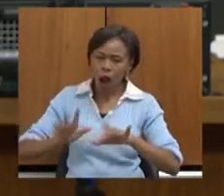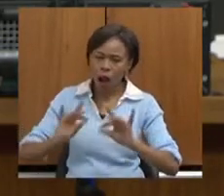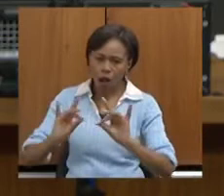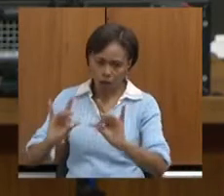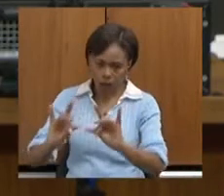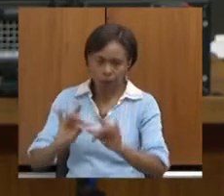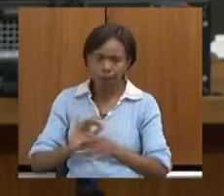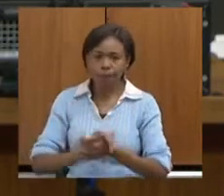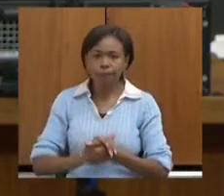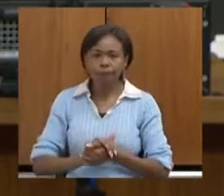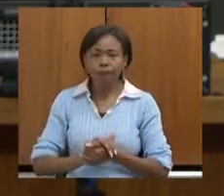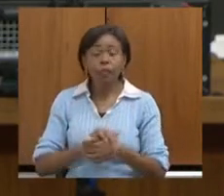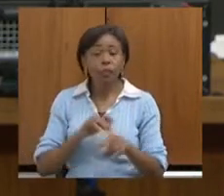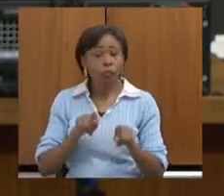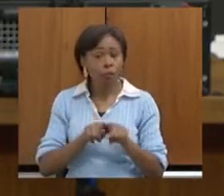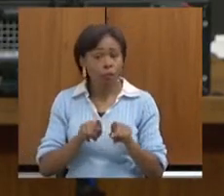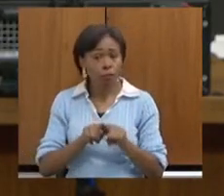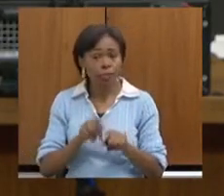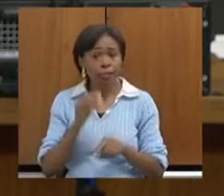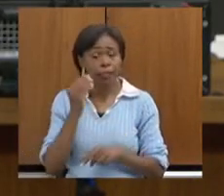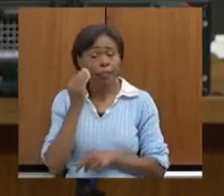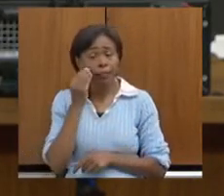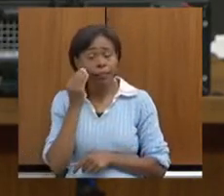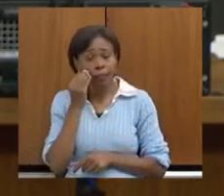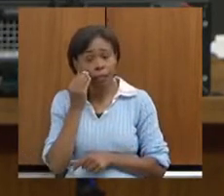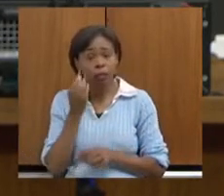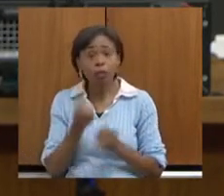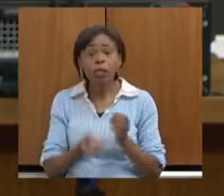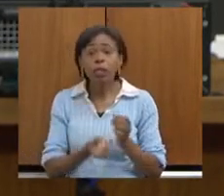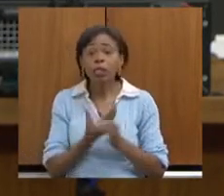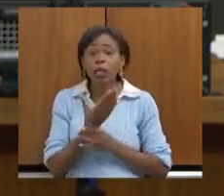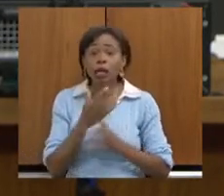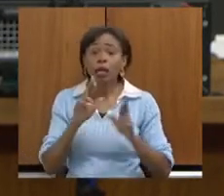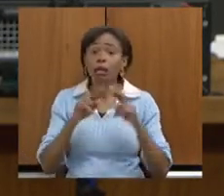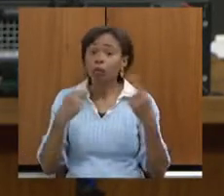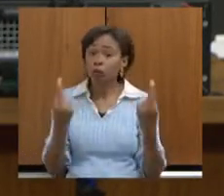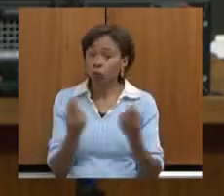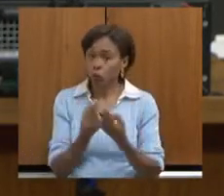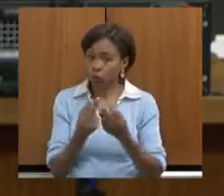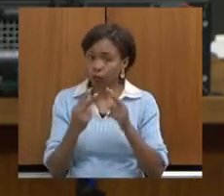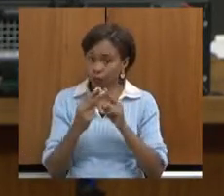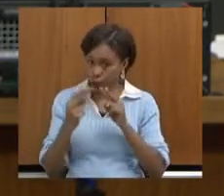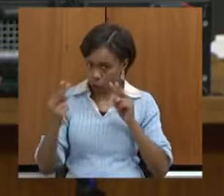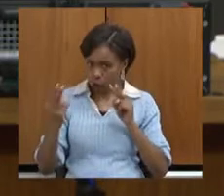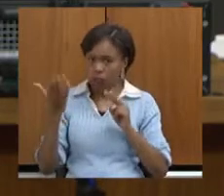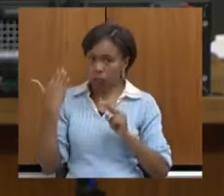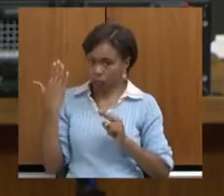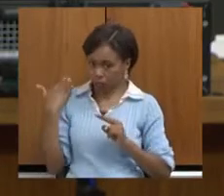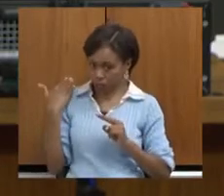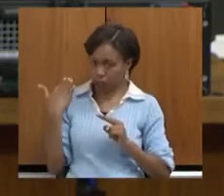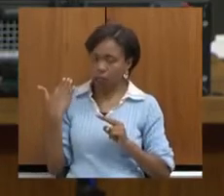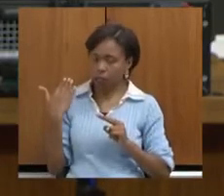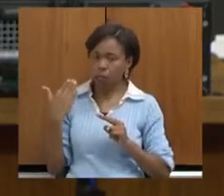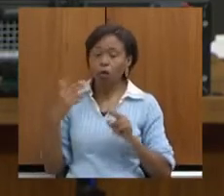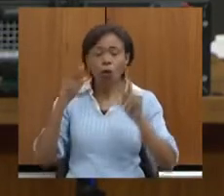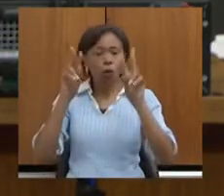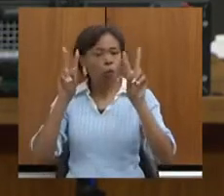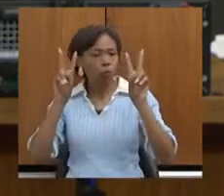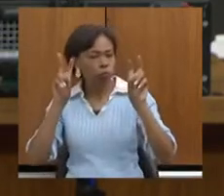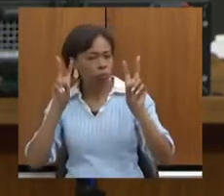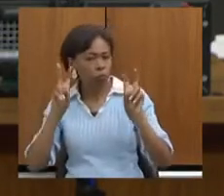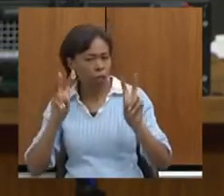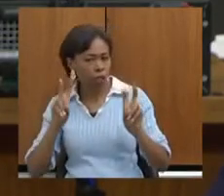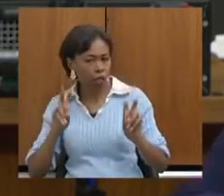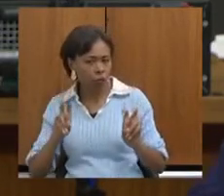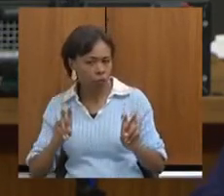fazer são uma série de encontros que inicialmente Eles foram né virtuais com alguns temas